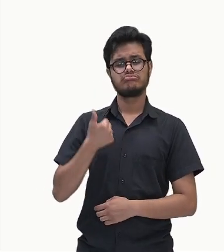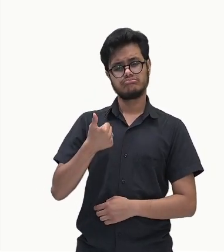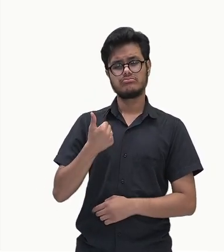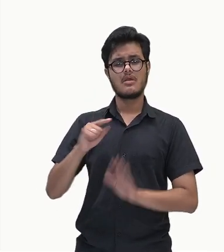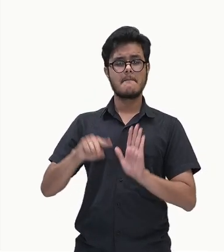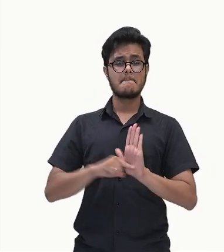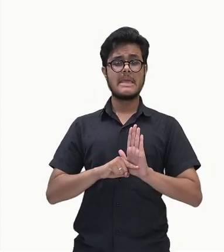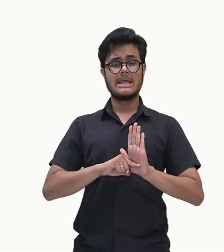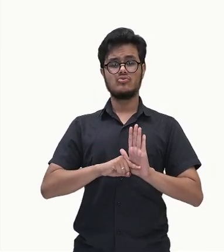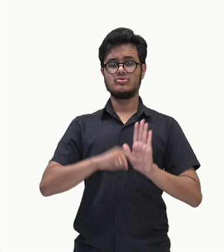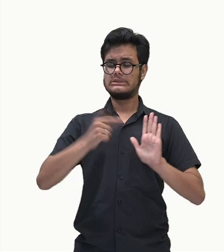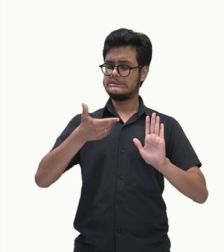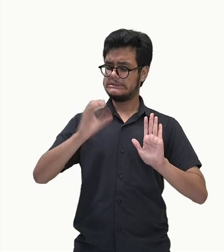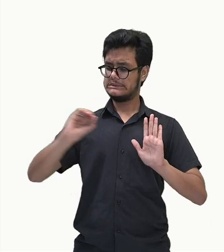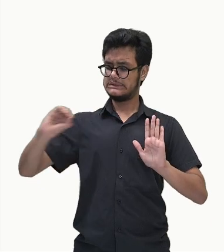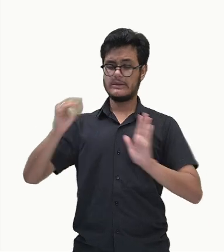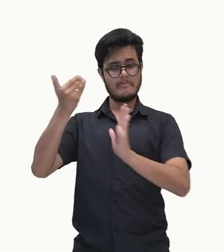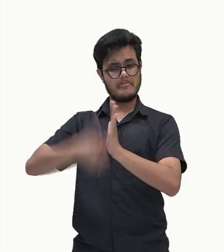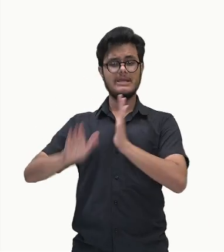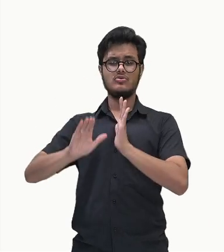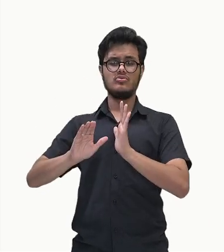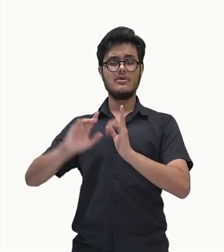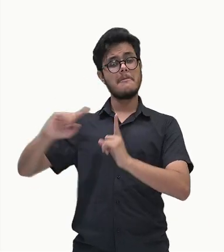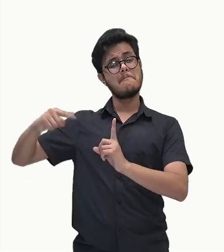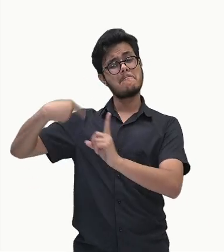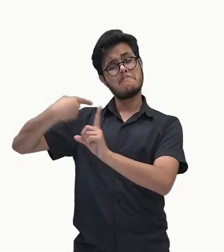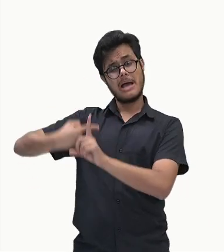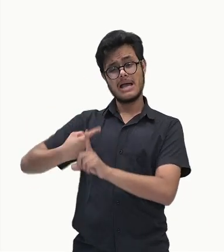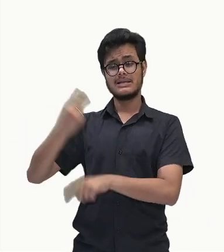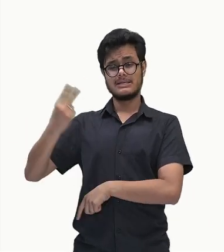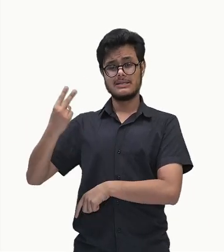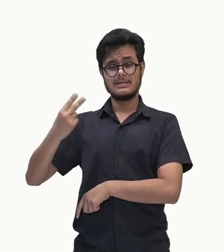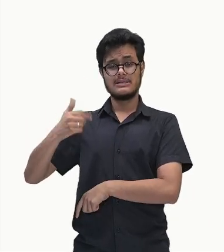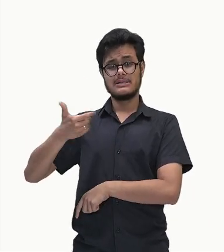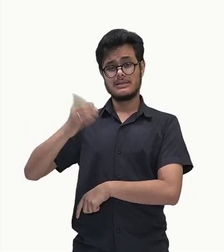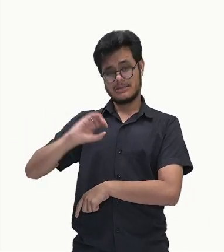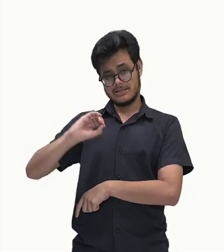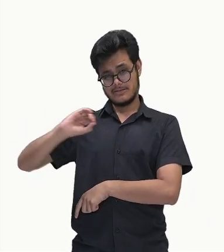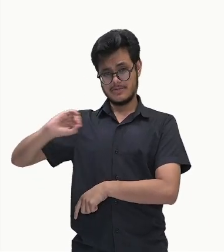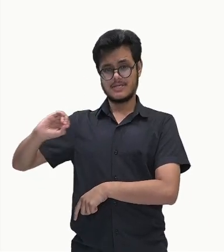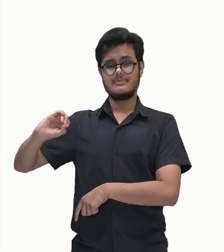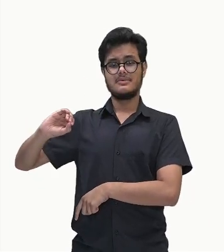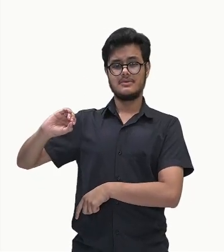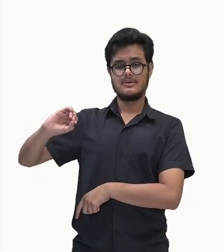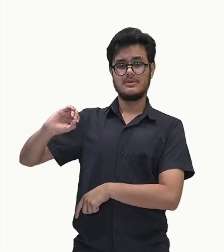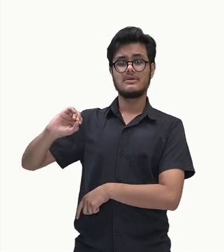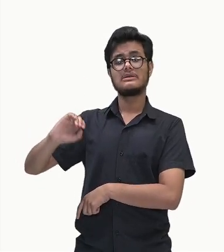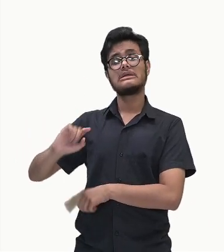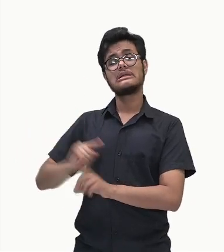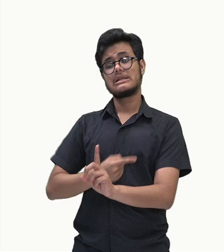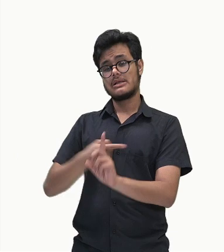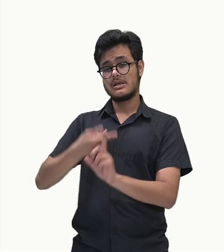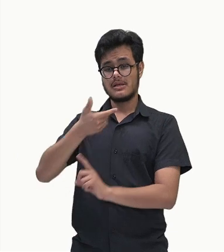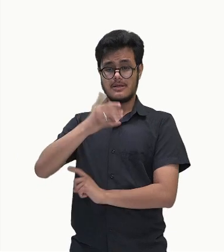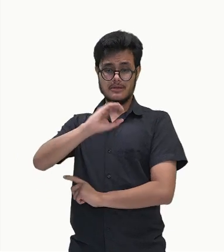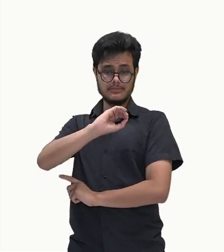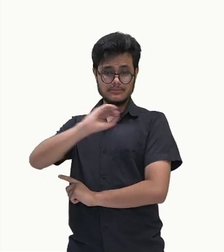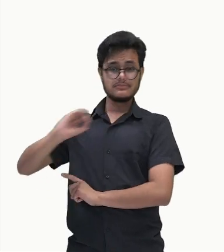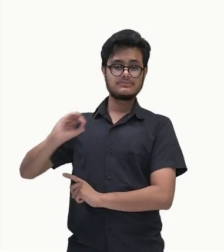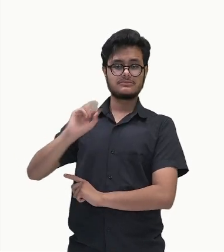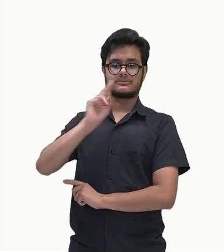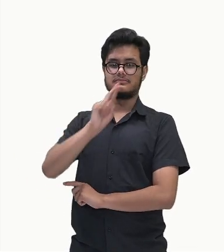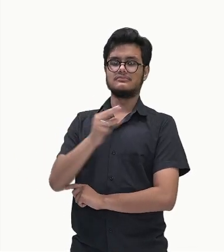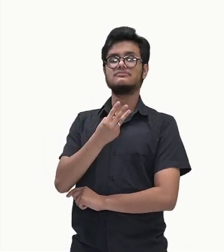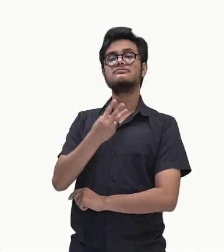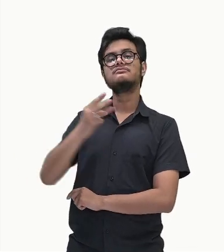tem na primeira jogada você perde 1000 na segunda jogada você ganha 1000 e na terceira jogada